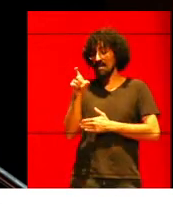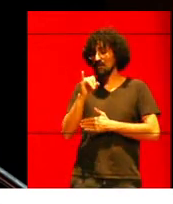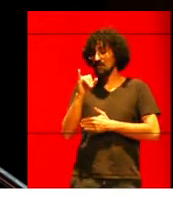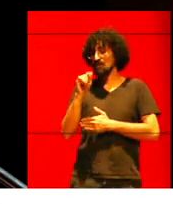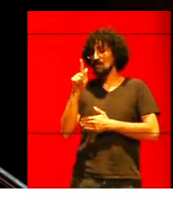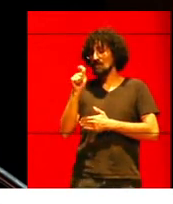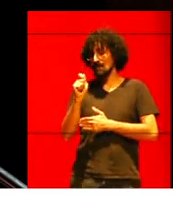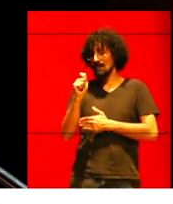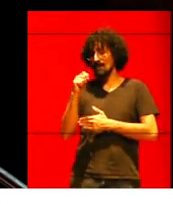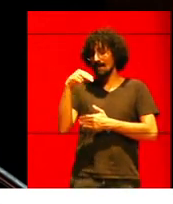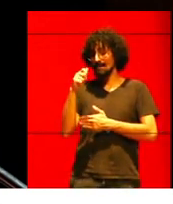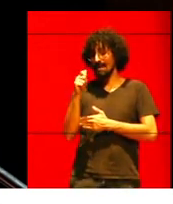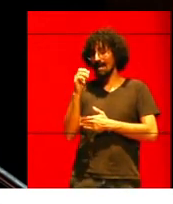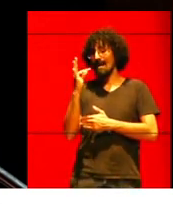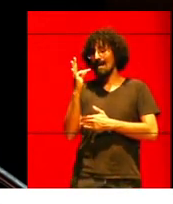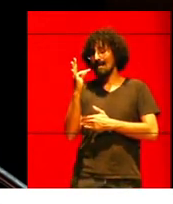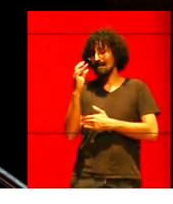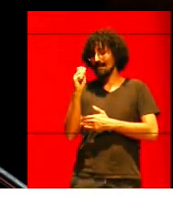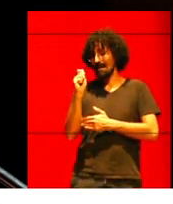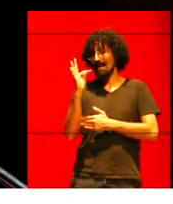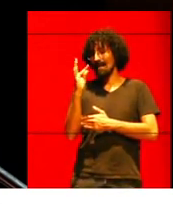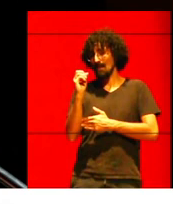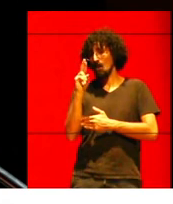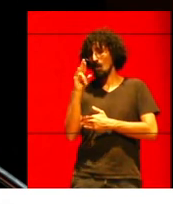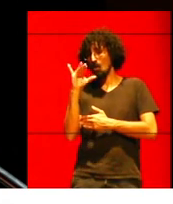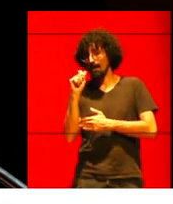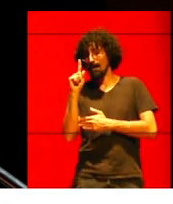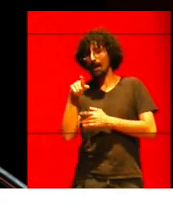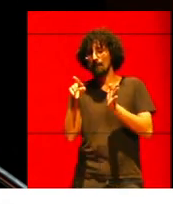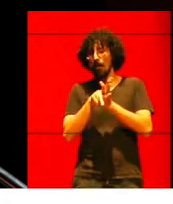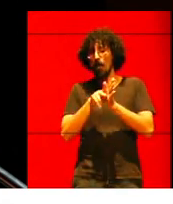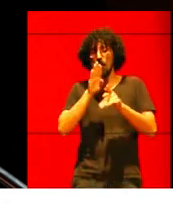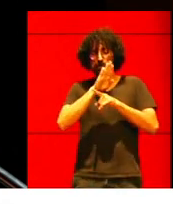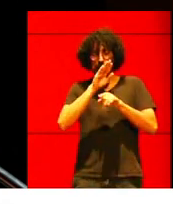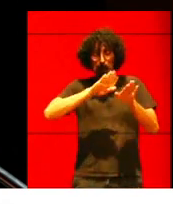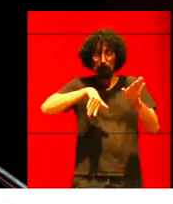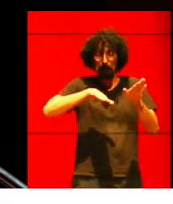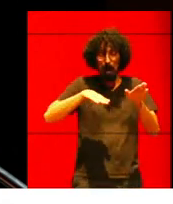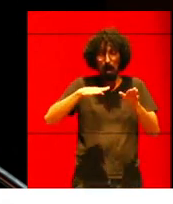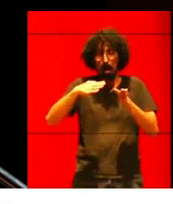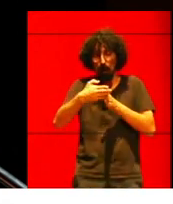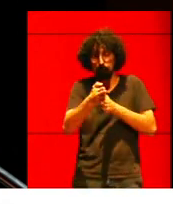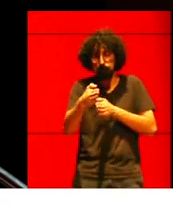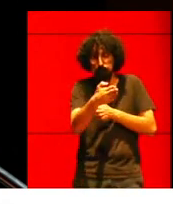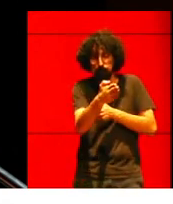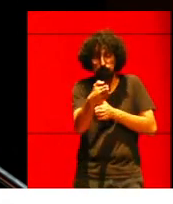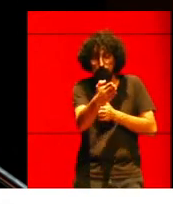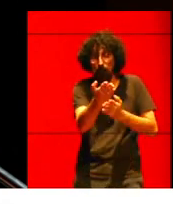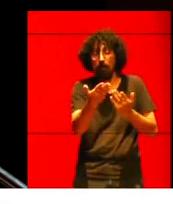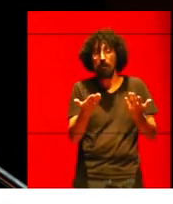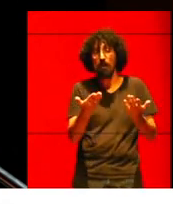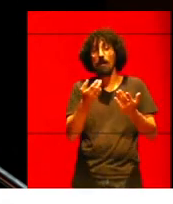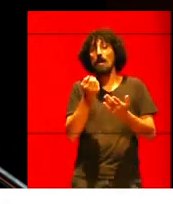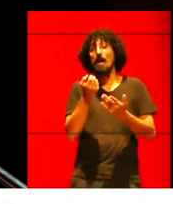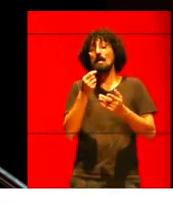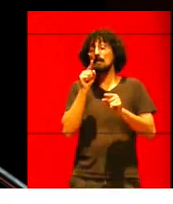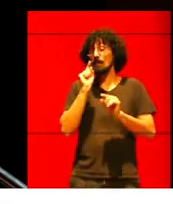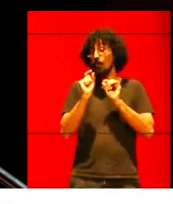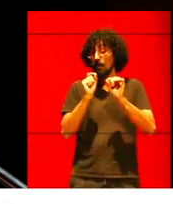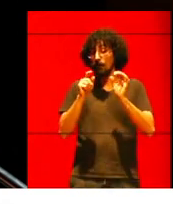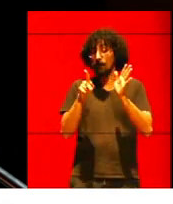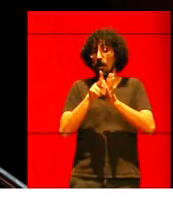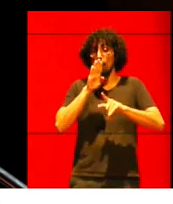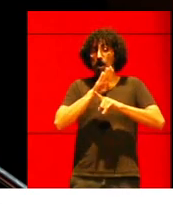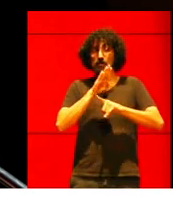uma bexiga mesmo, eles têm a deposição de óleo no fígado. E essa deposição de óleo ajuda na